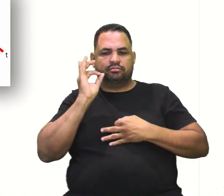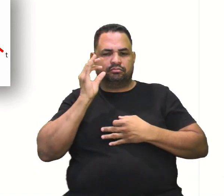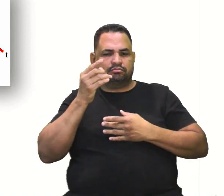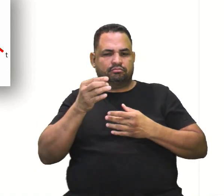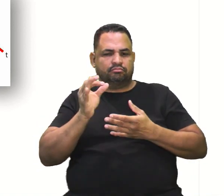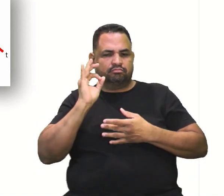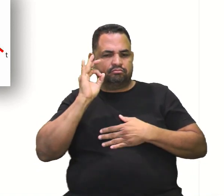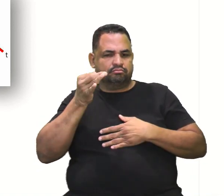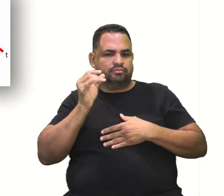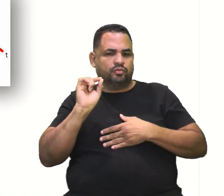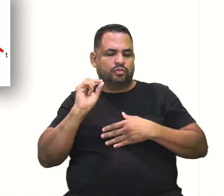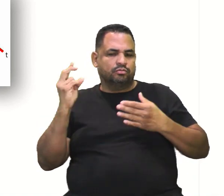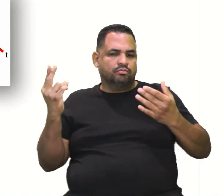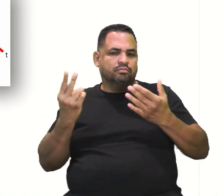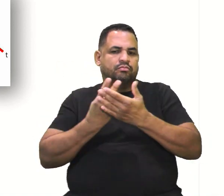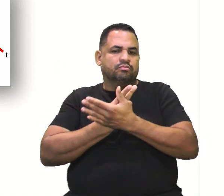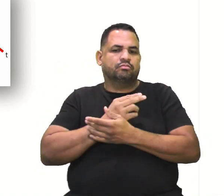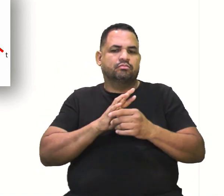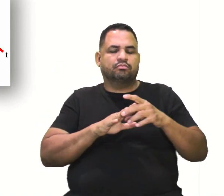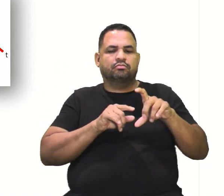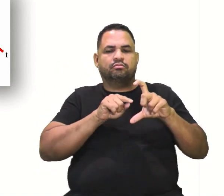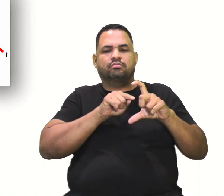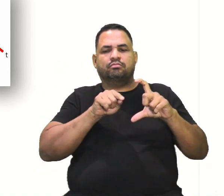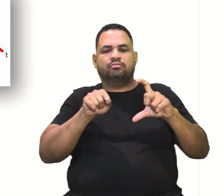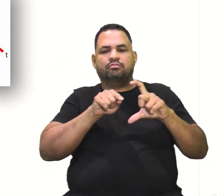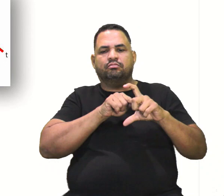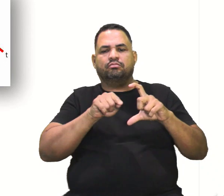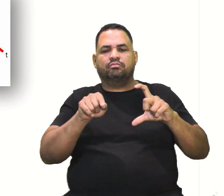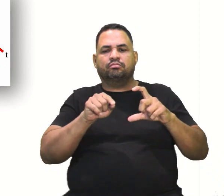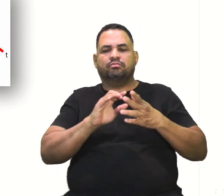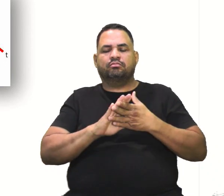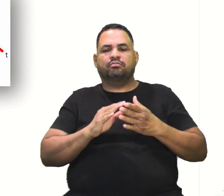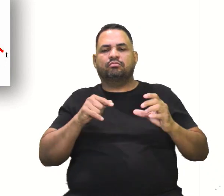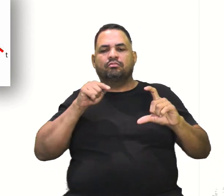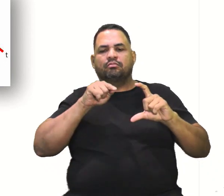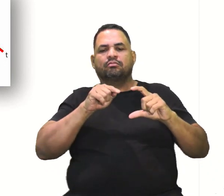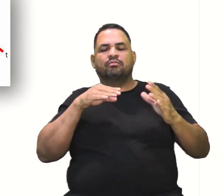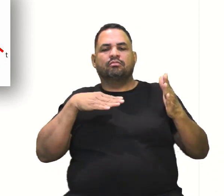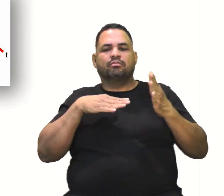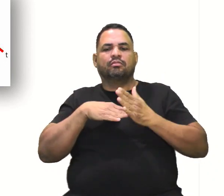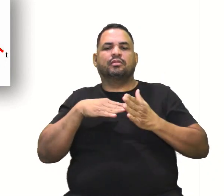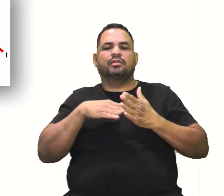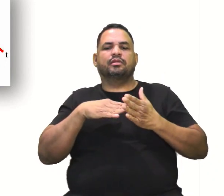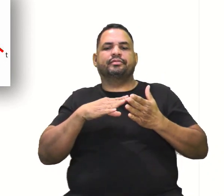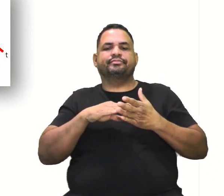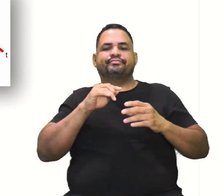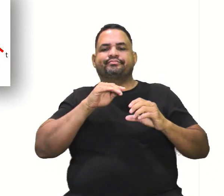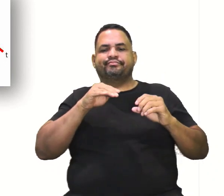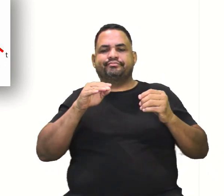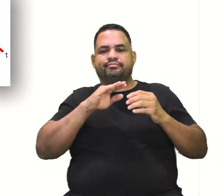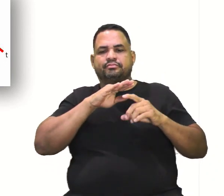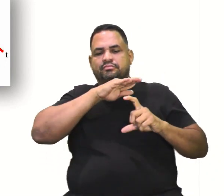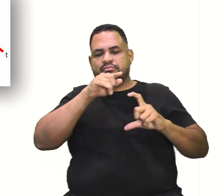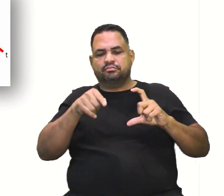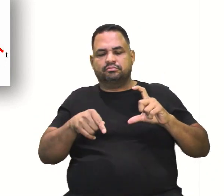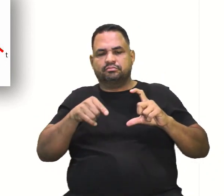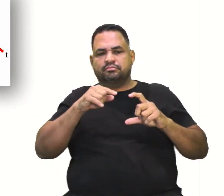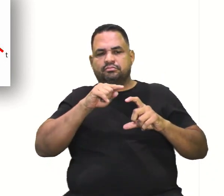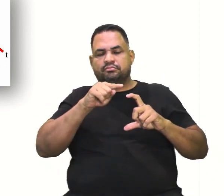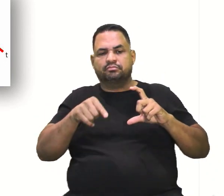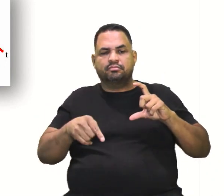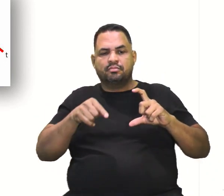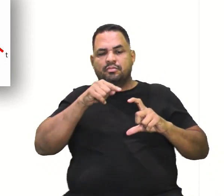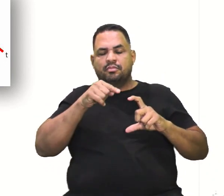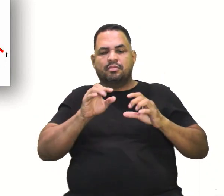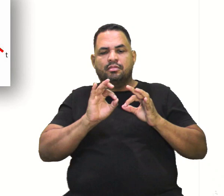direitinho aqui o que está acontecendo. O raio é a distância do centro até a extremidade da circunferência. E já a